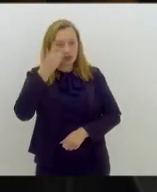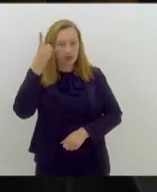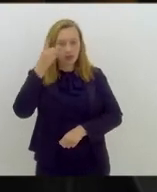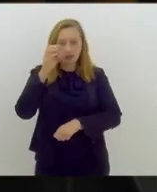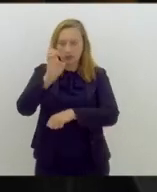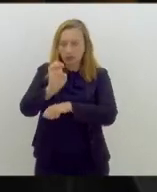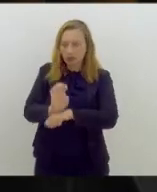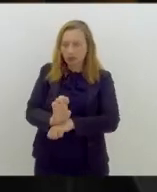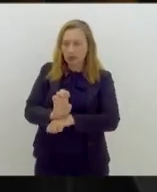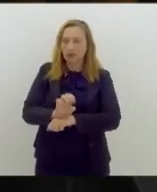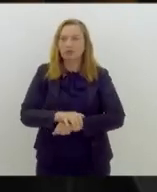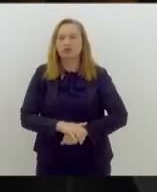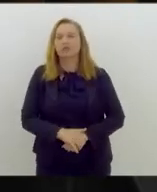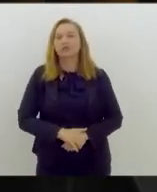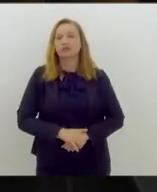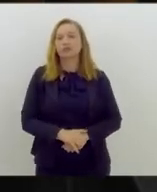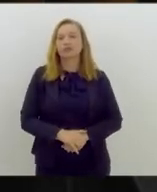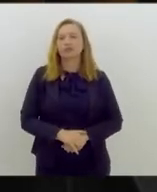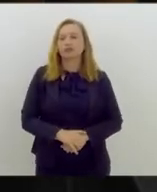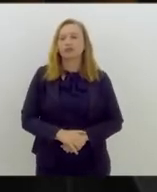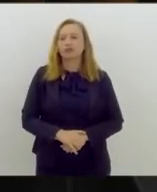deputado estadual